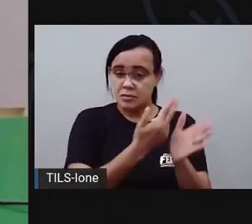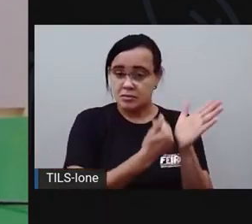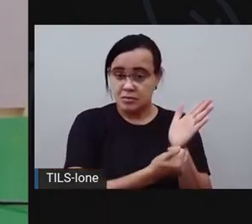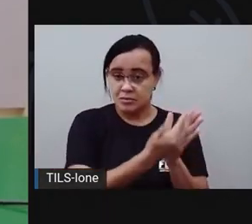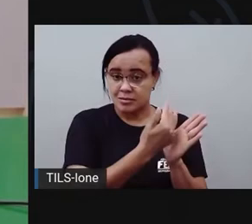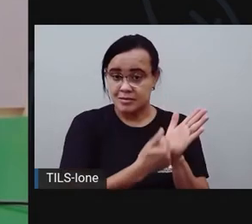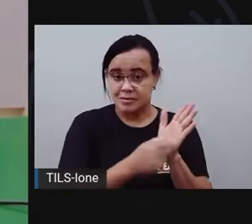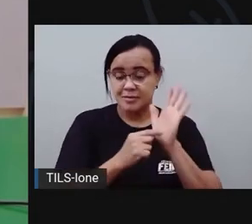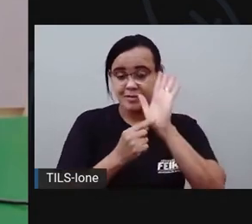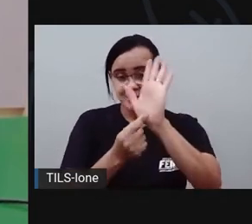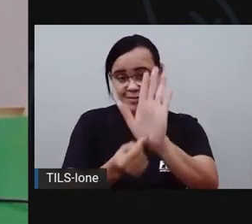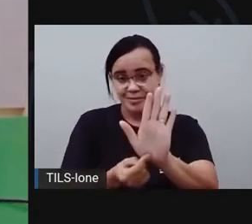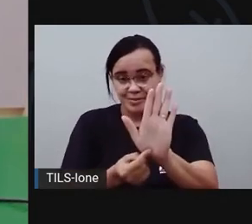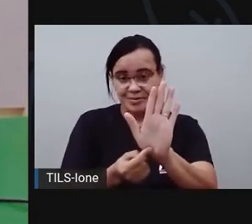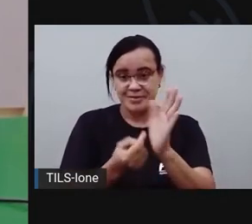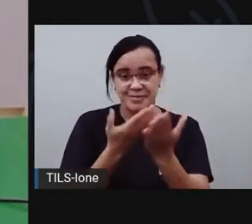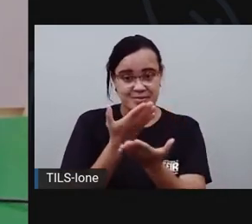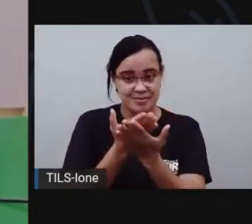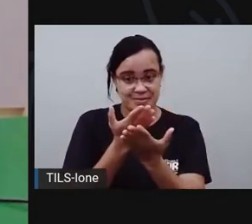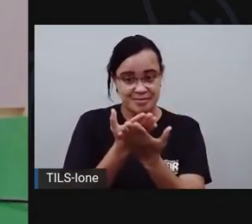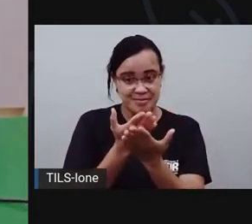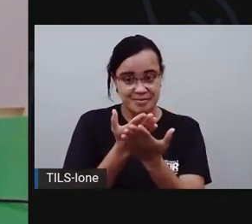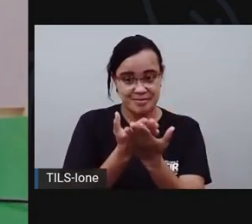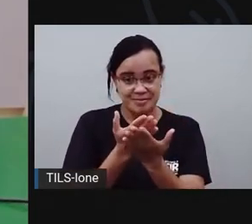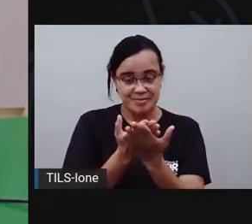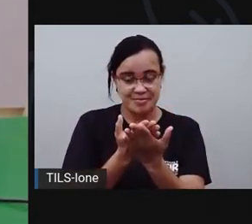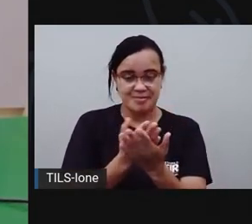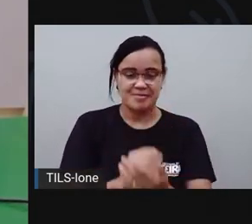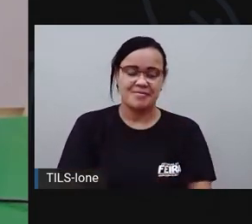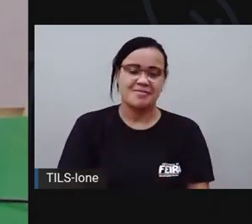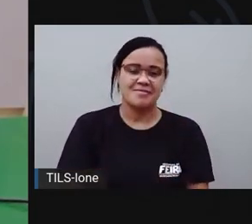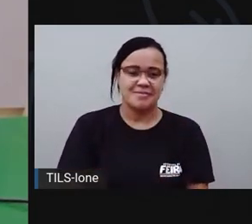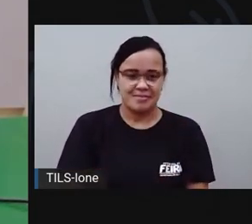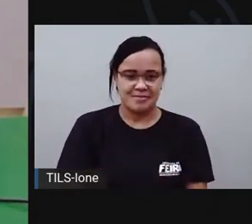nossa aula. Deixa eu colocar aqui.